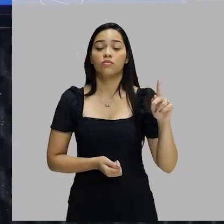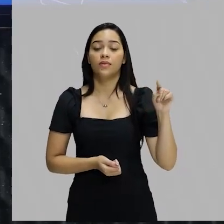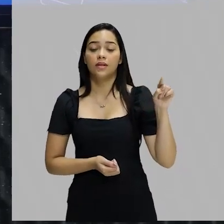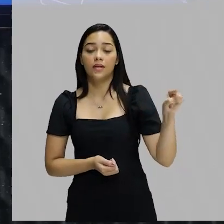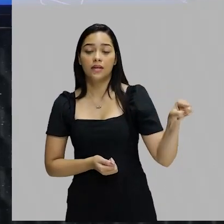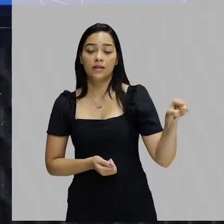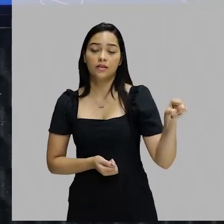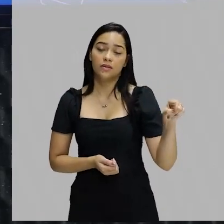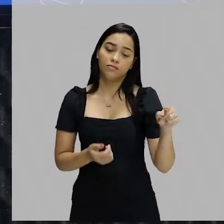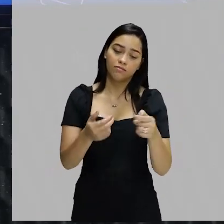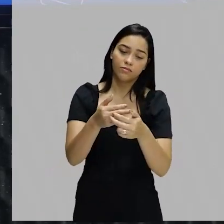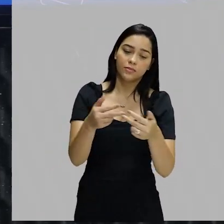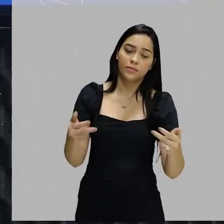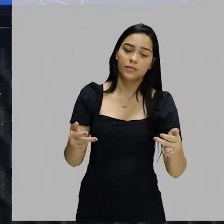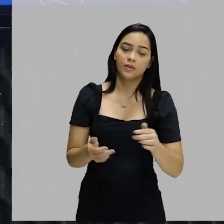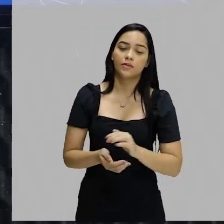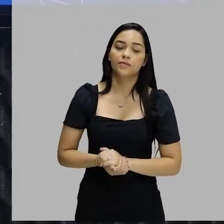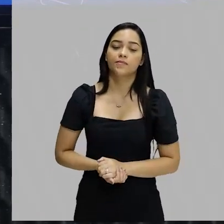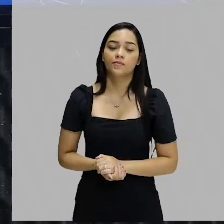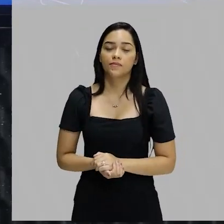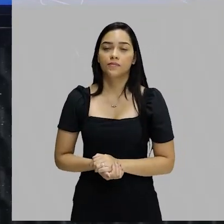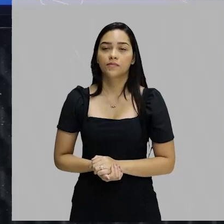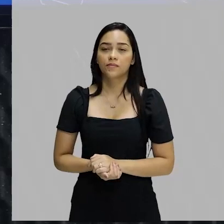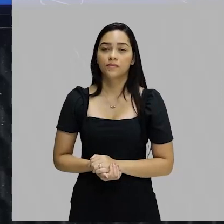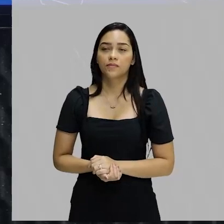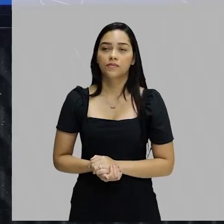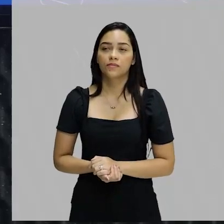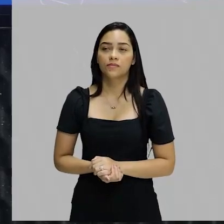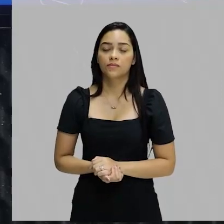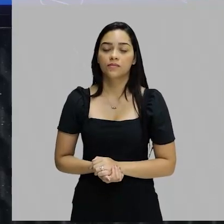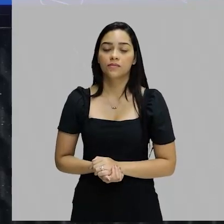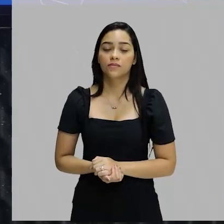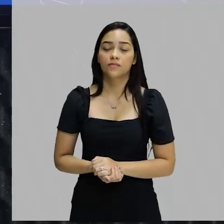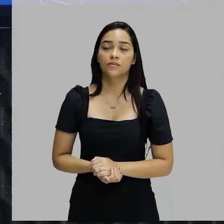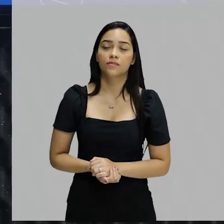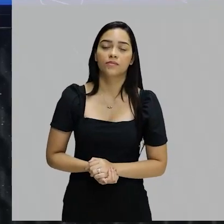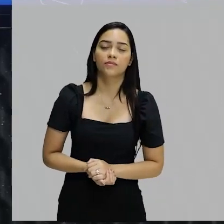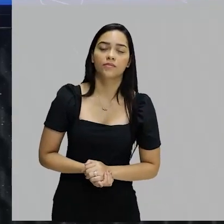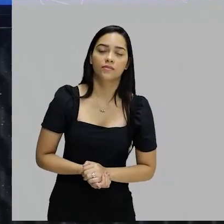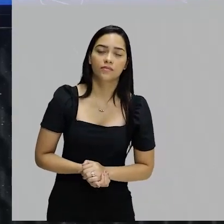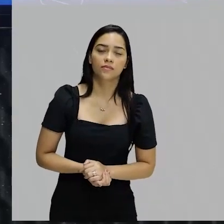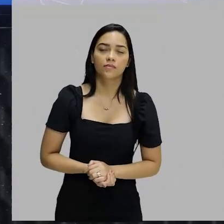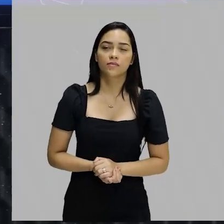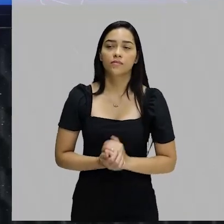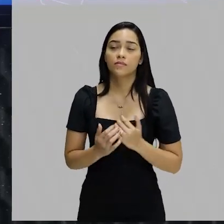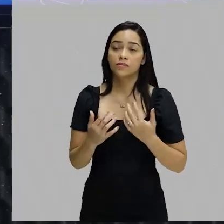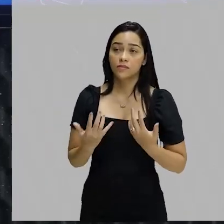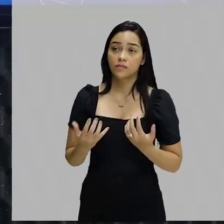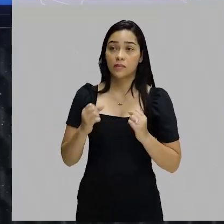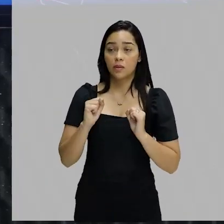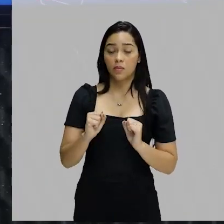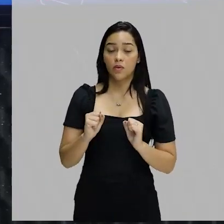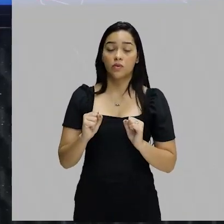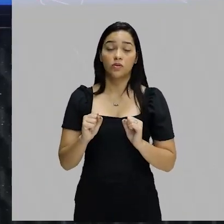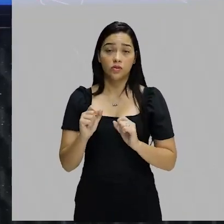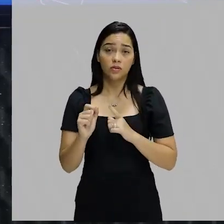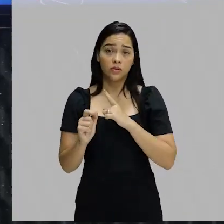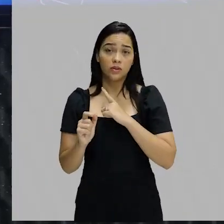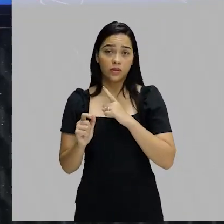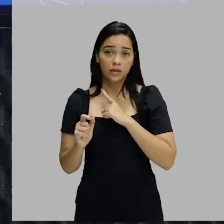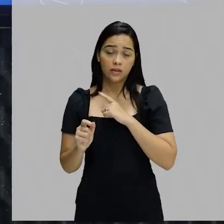minhas, tua, tuas, sua, esta, aquelas. Então, pode ser os